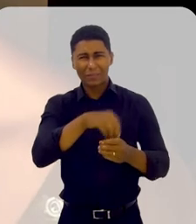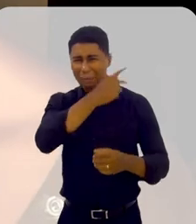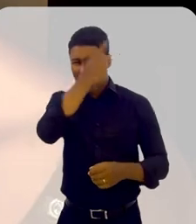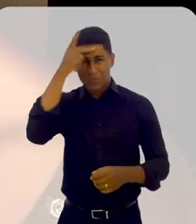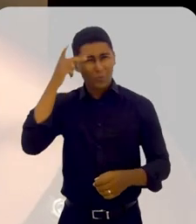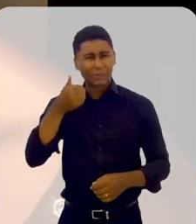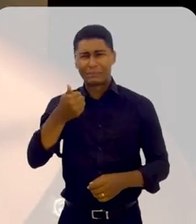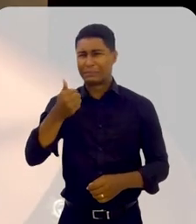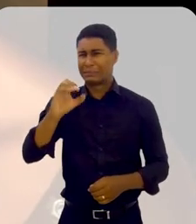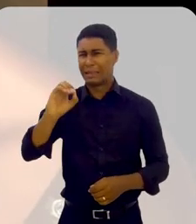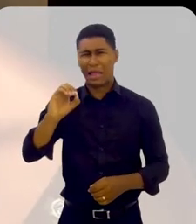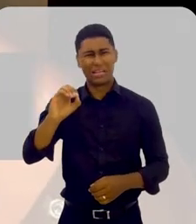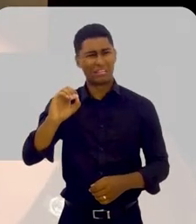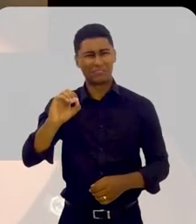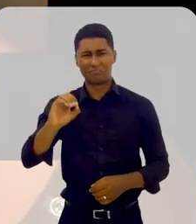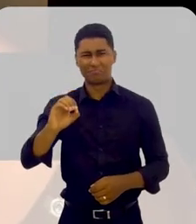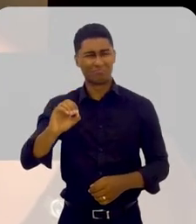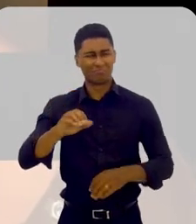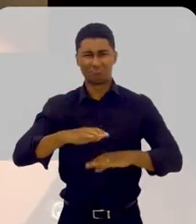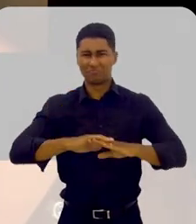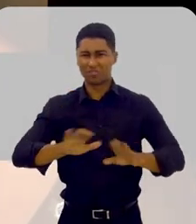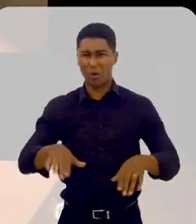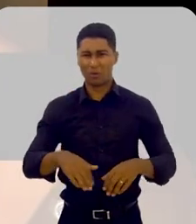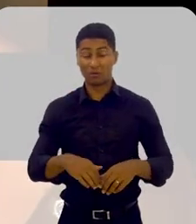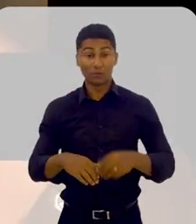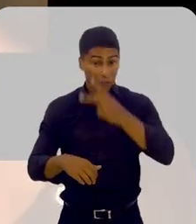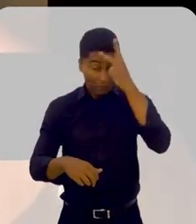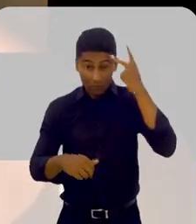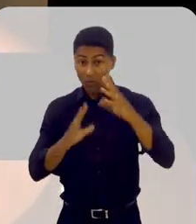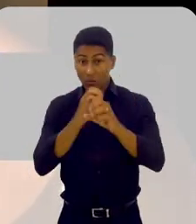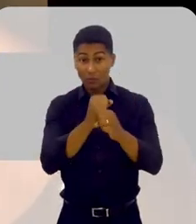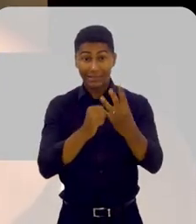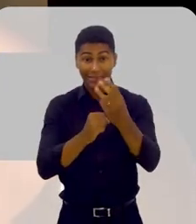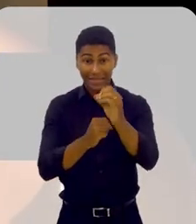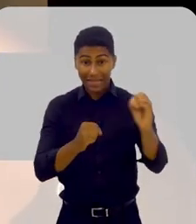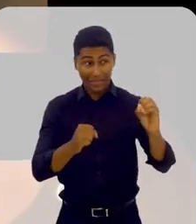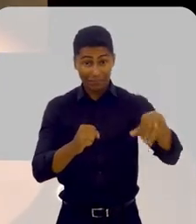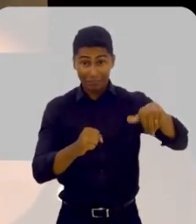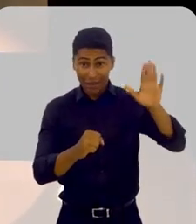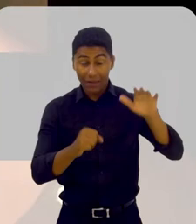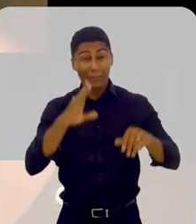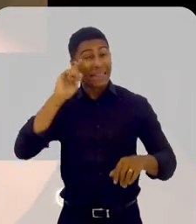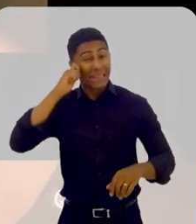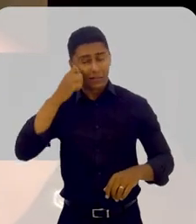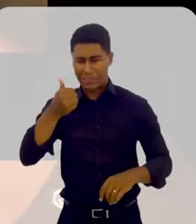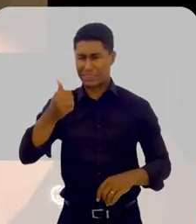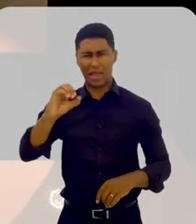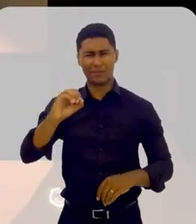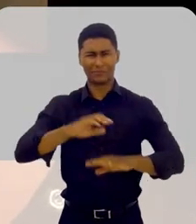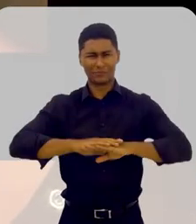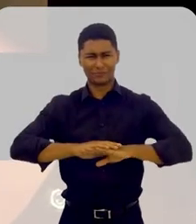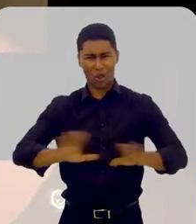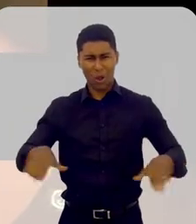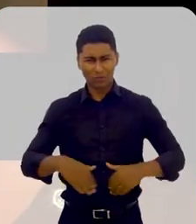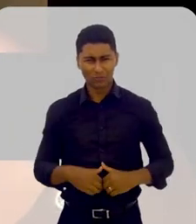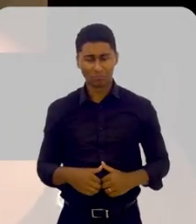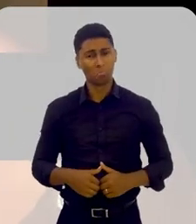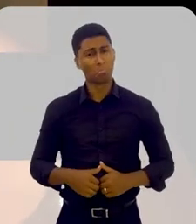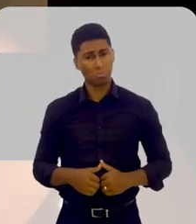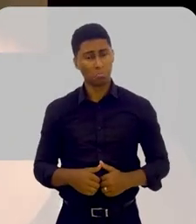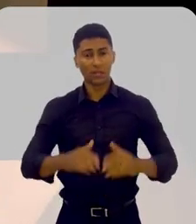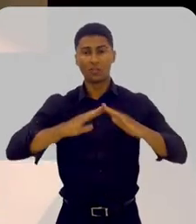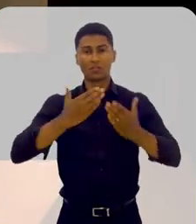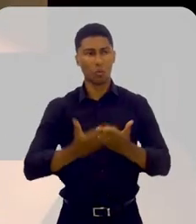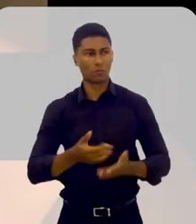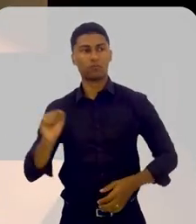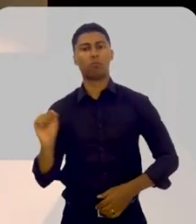todo. Colégio com muitas pessoas, com mais de 300 pessoas. Né? Então, para a gente ter noção do tamanho desse apartheid. Não era